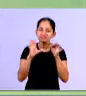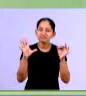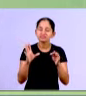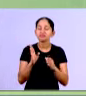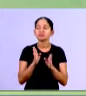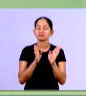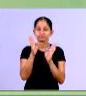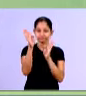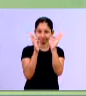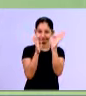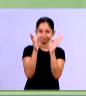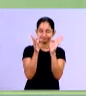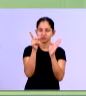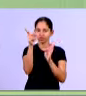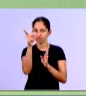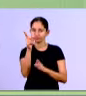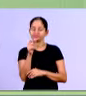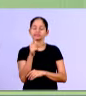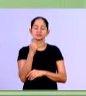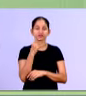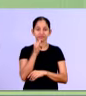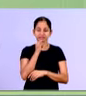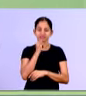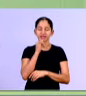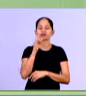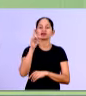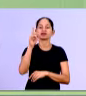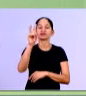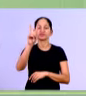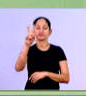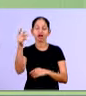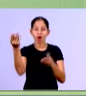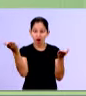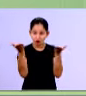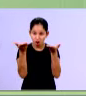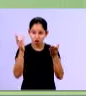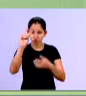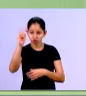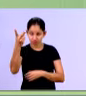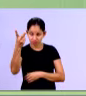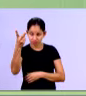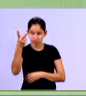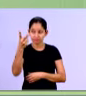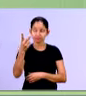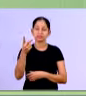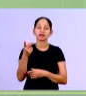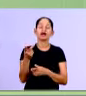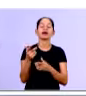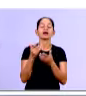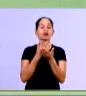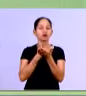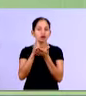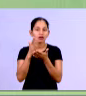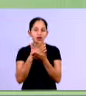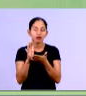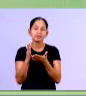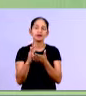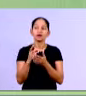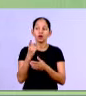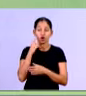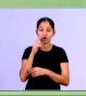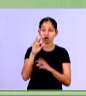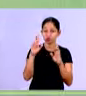valor futuro vai ser igual. Valor presente, 2.000. Abre parênteses.